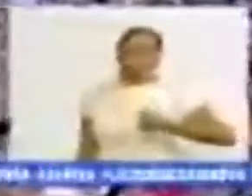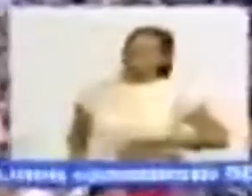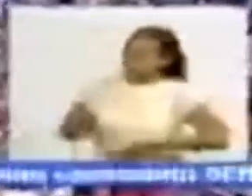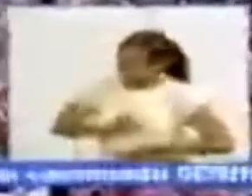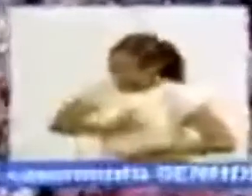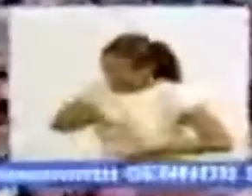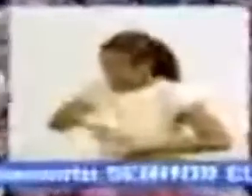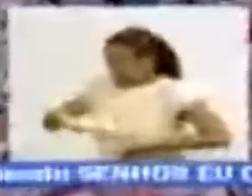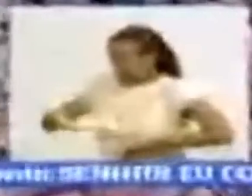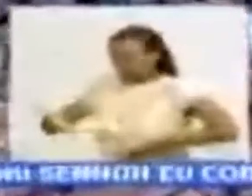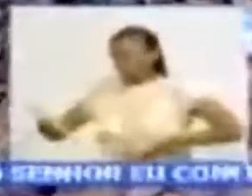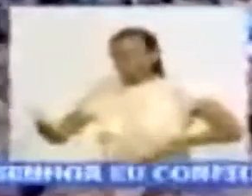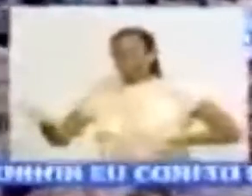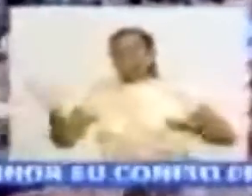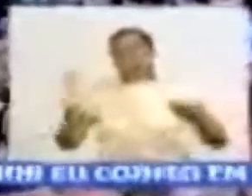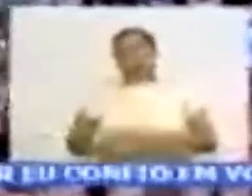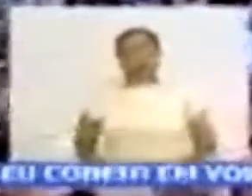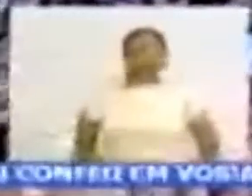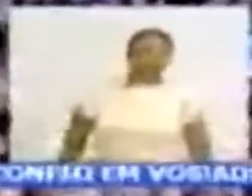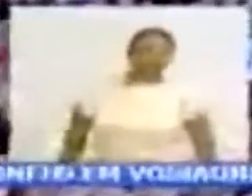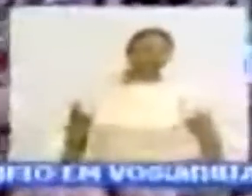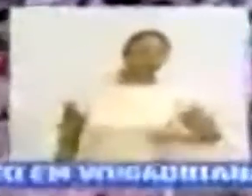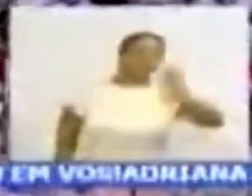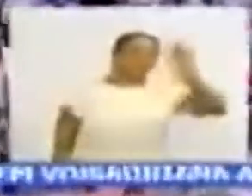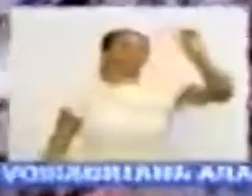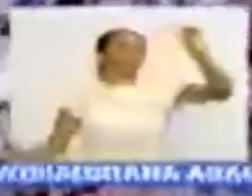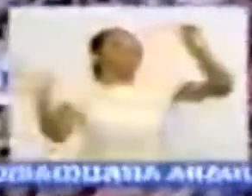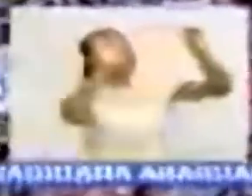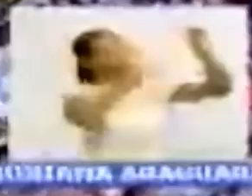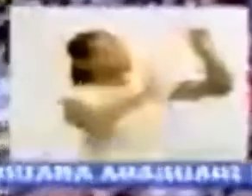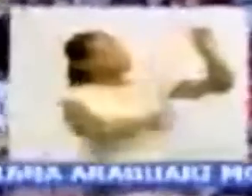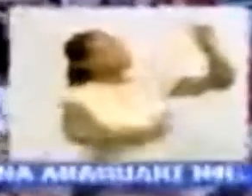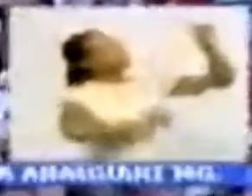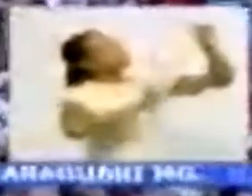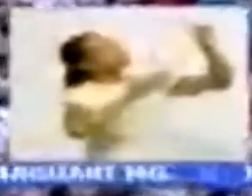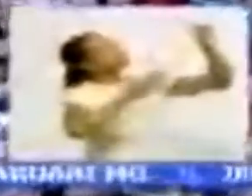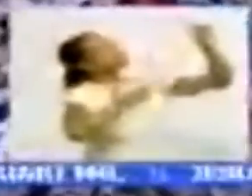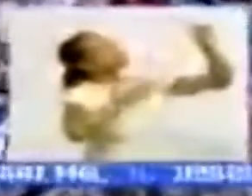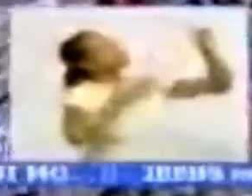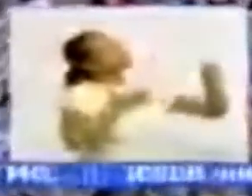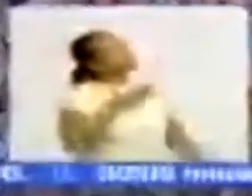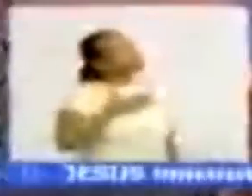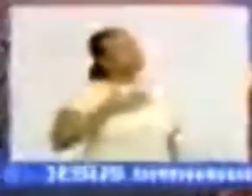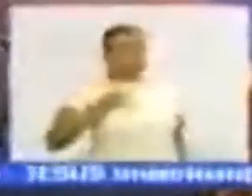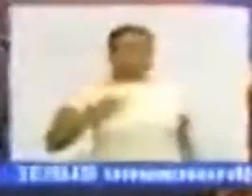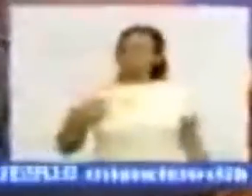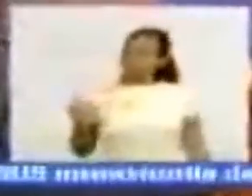voz e me diz coragem. Que Deus me ama.